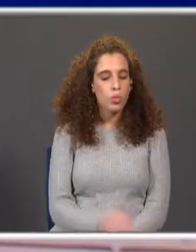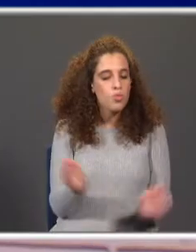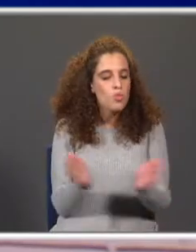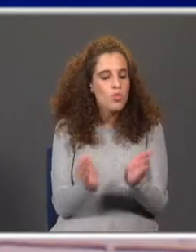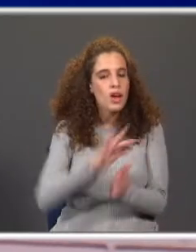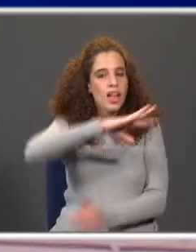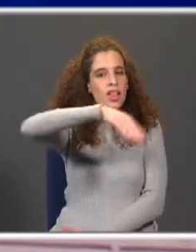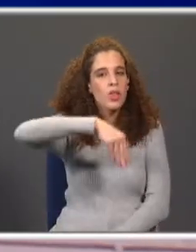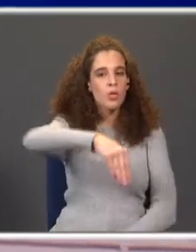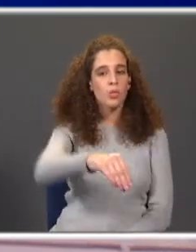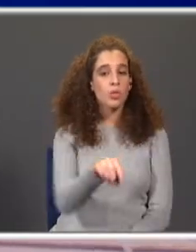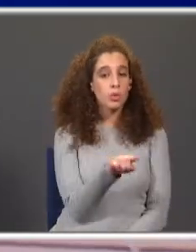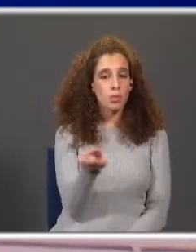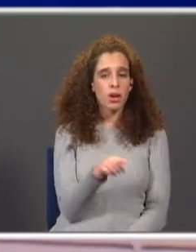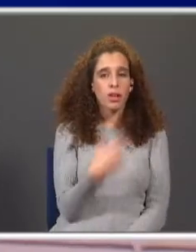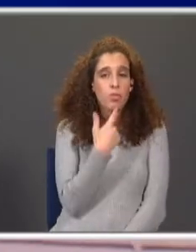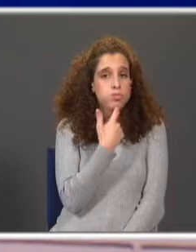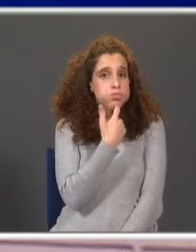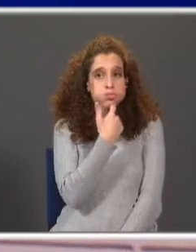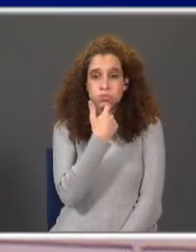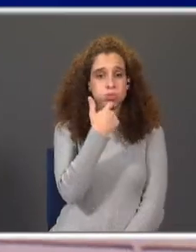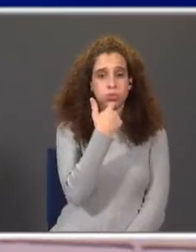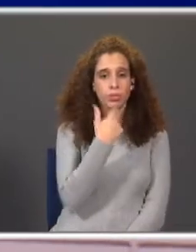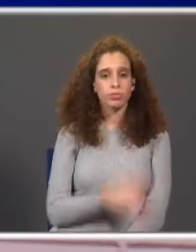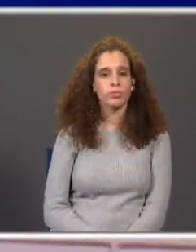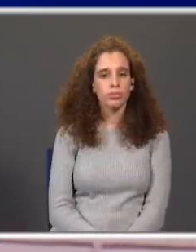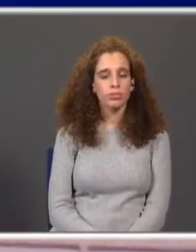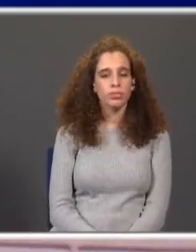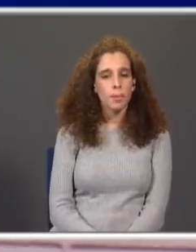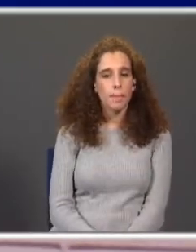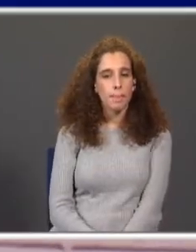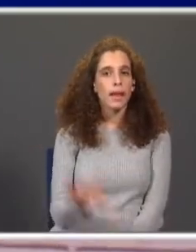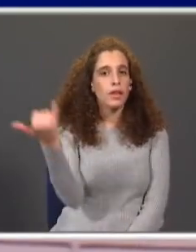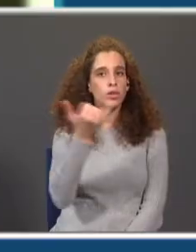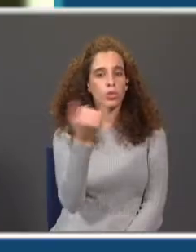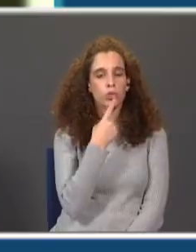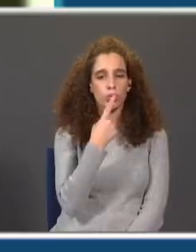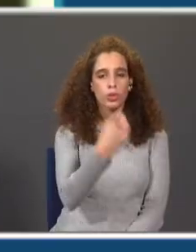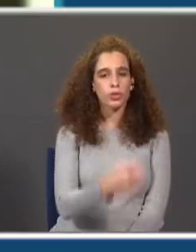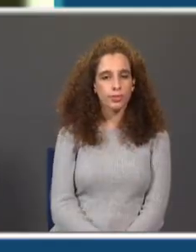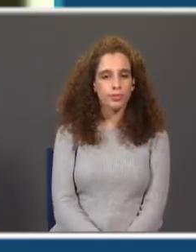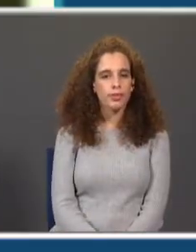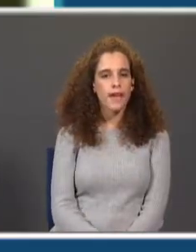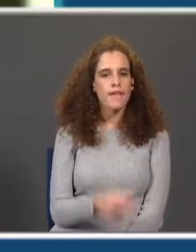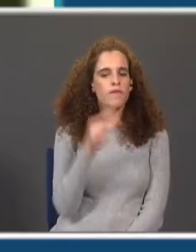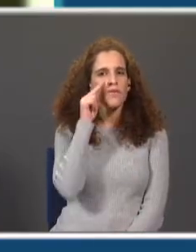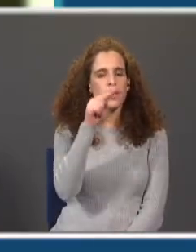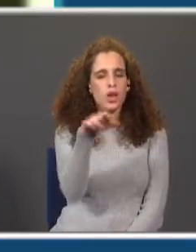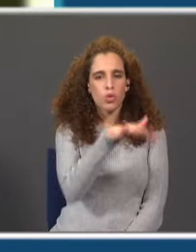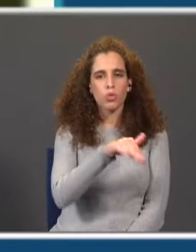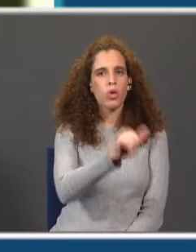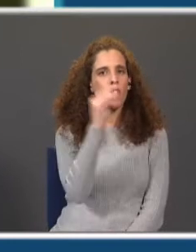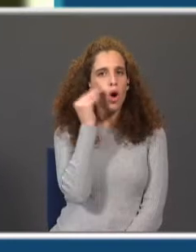que para ele é imenso. E passamos à segunda questão. Não é? Como é que ele vê esse espaço?